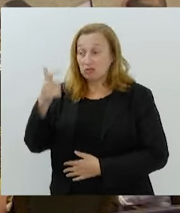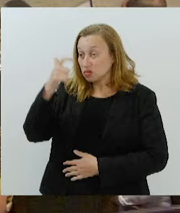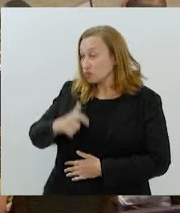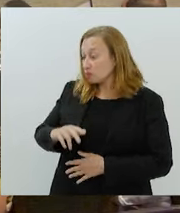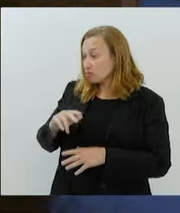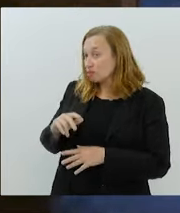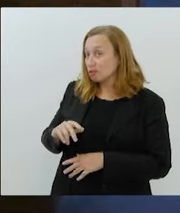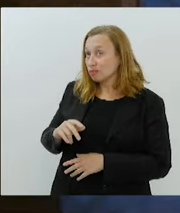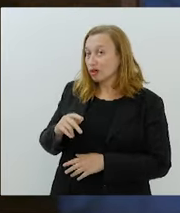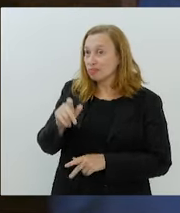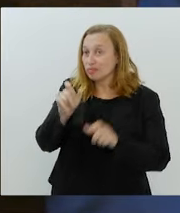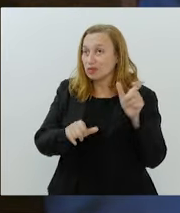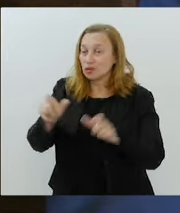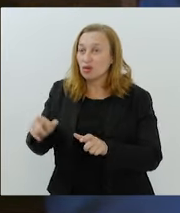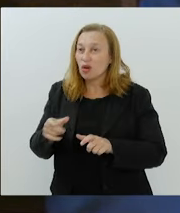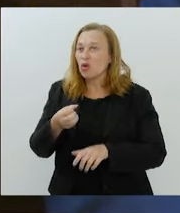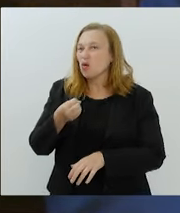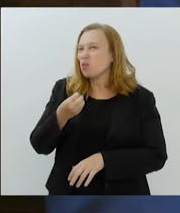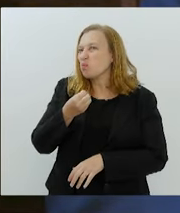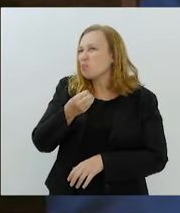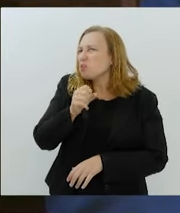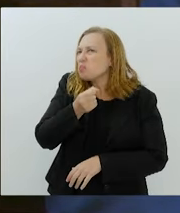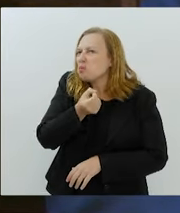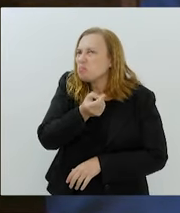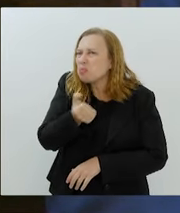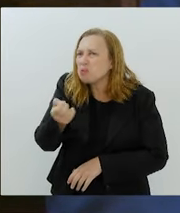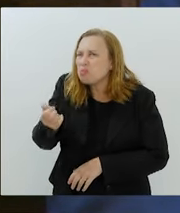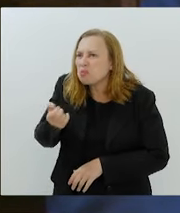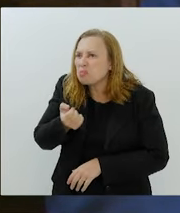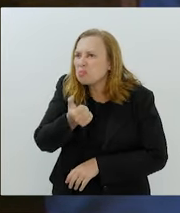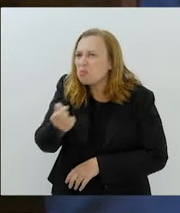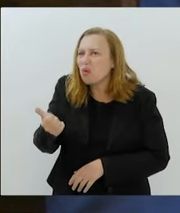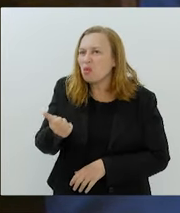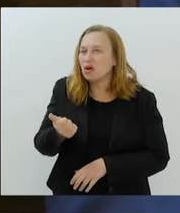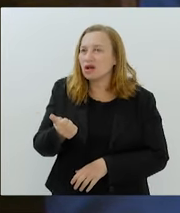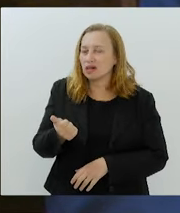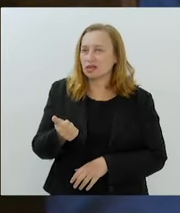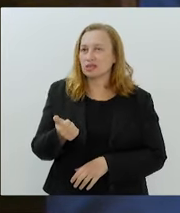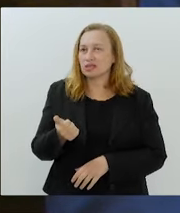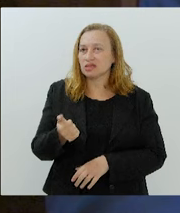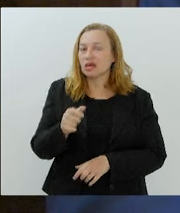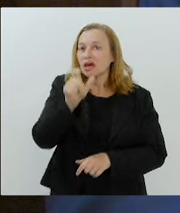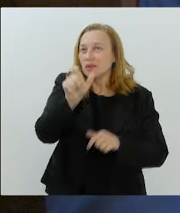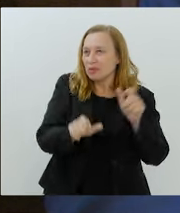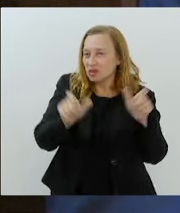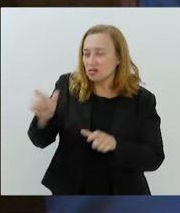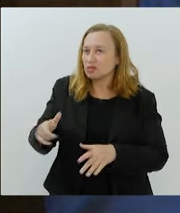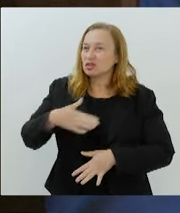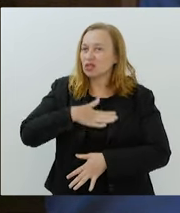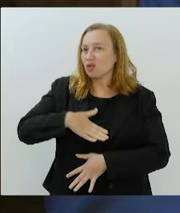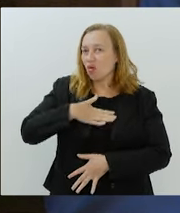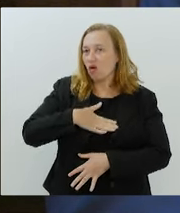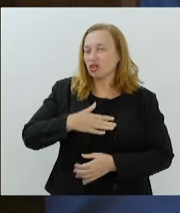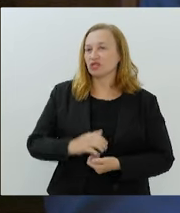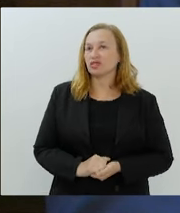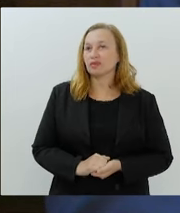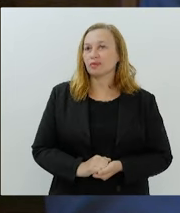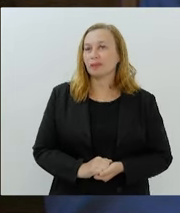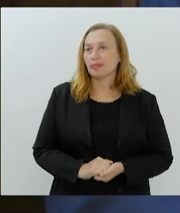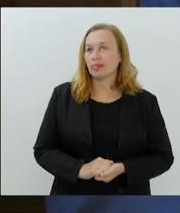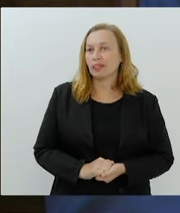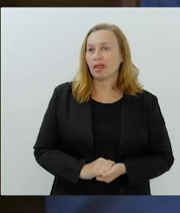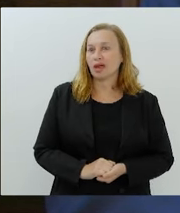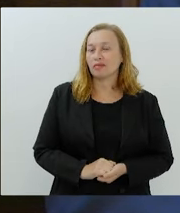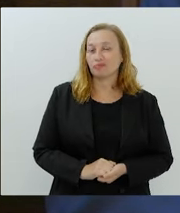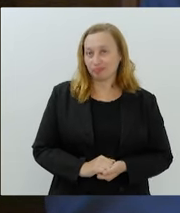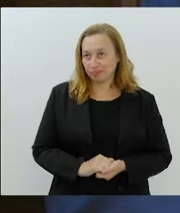poucos ídolos, pouquíssimos. Porque os ídolos, eles têm essa tendência de decepcionar a gente